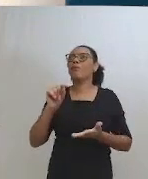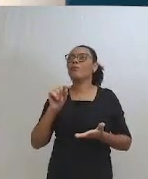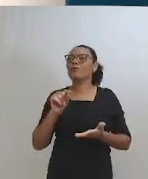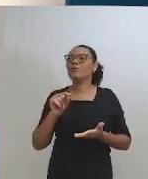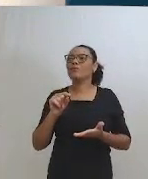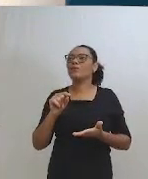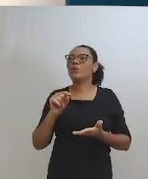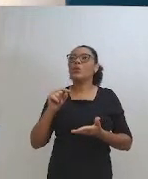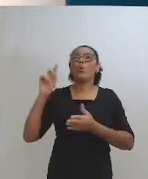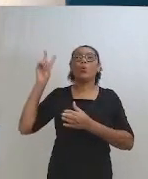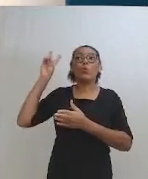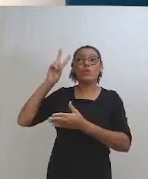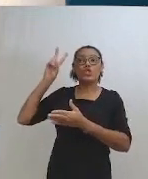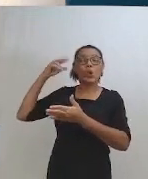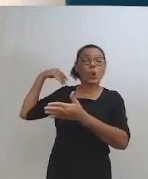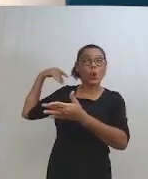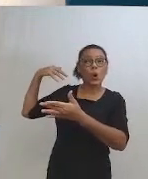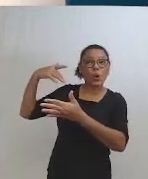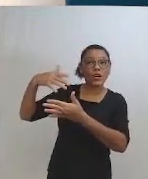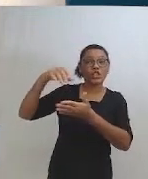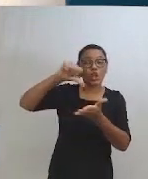de localização e